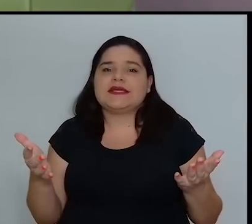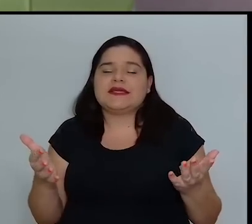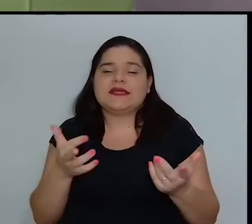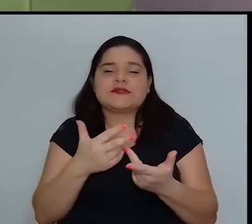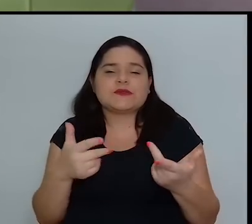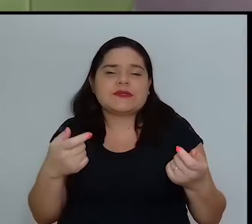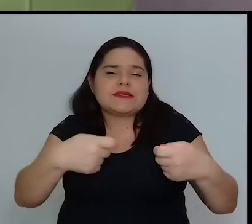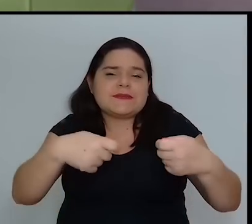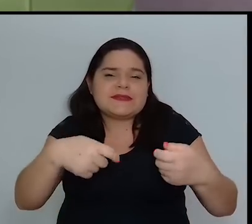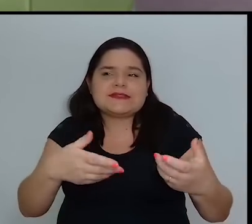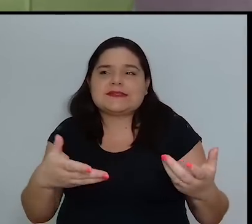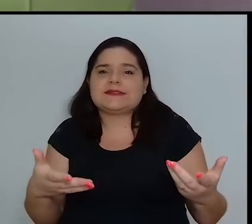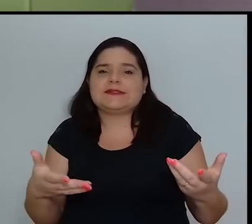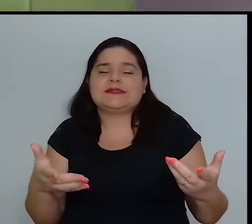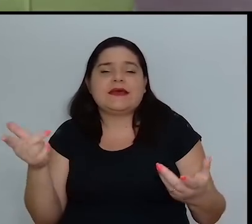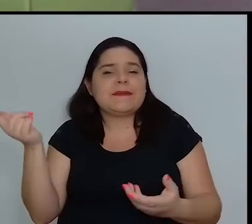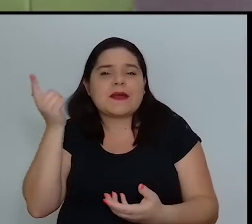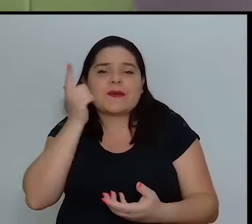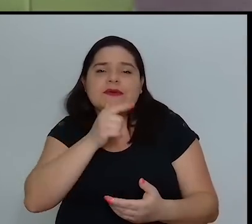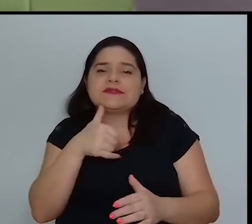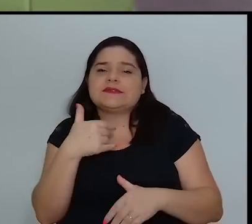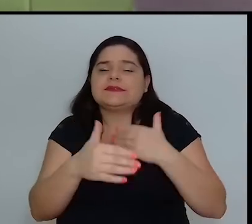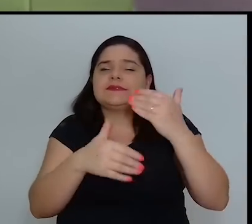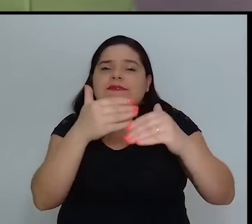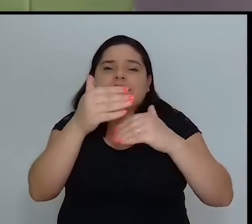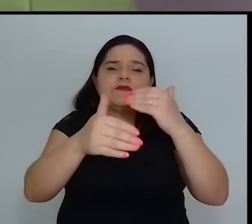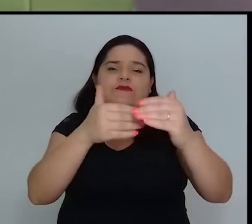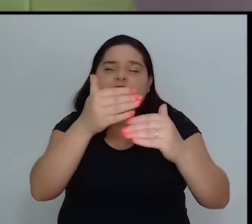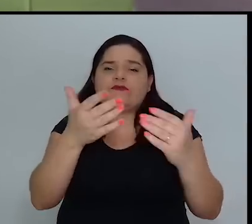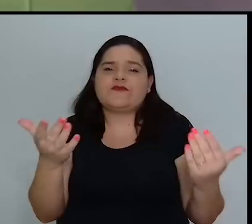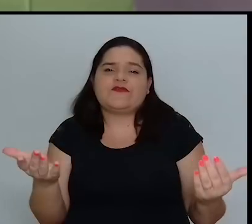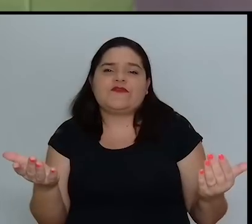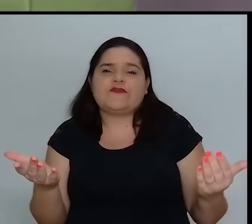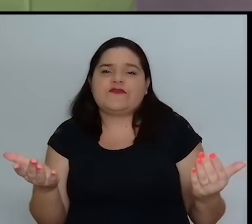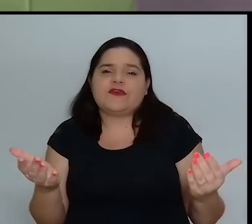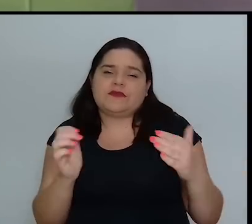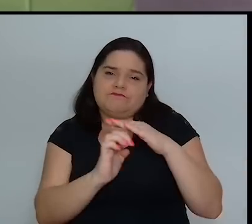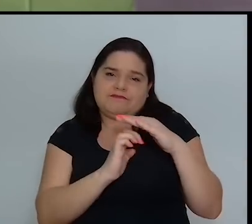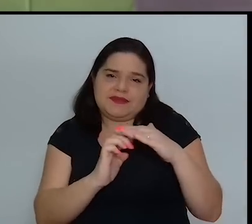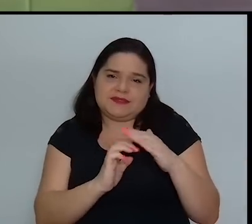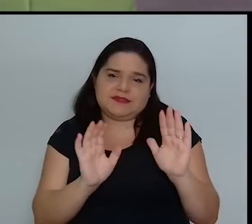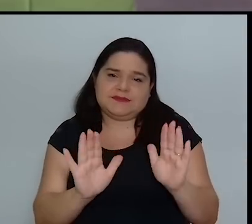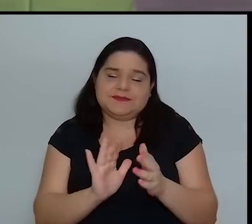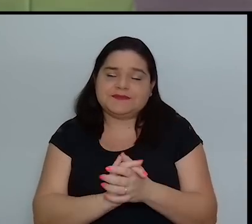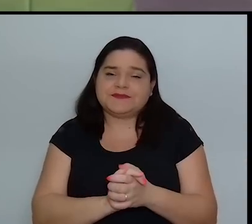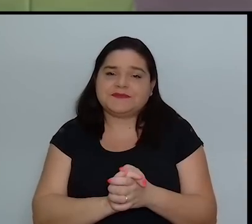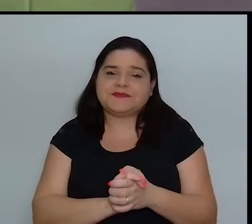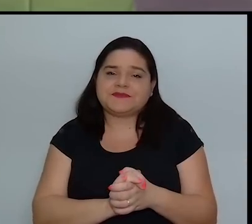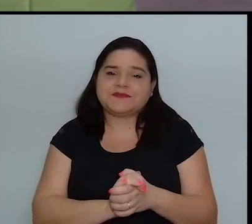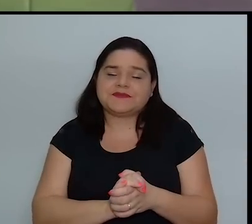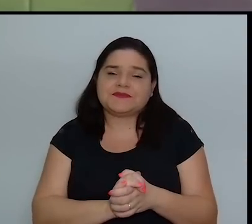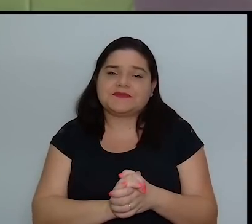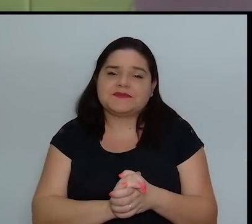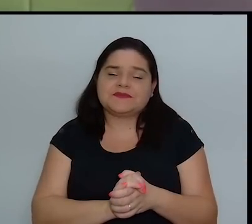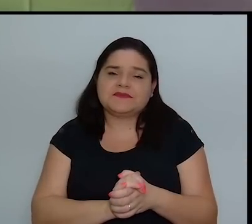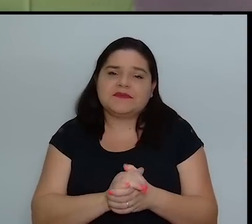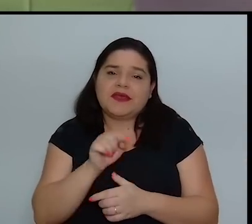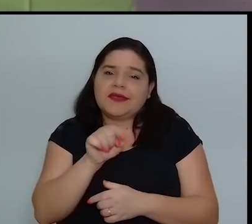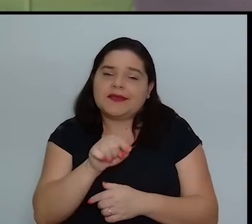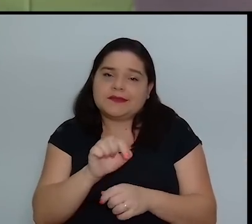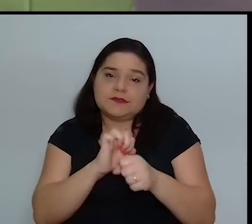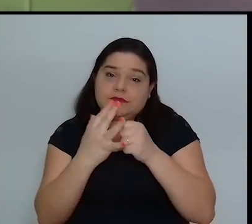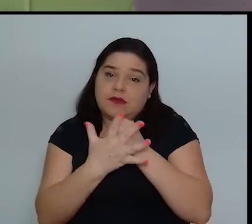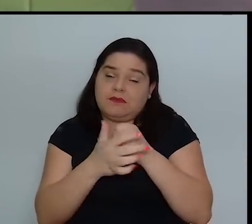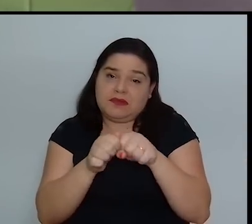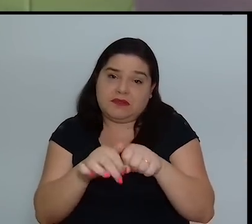necessários para conseguir desenvolver uma uma empresa e isso a pandemia